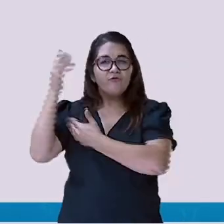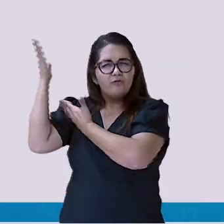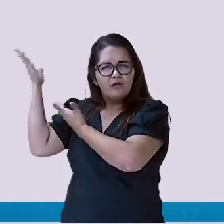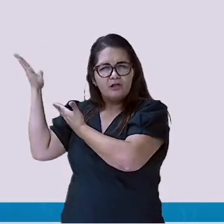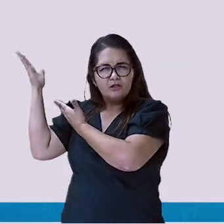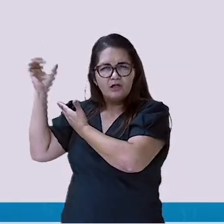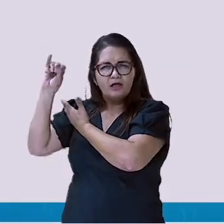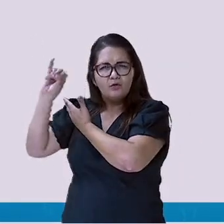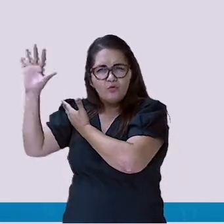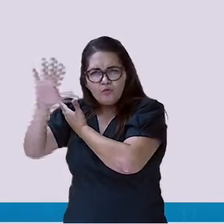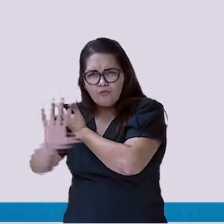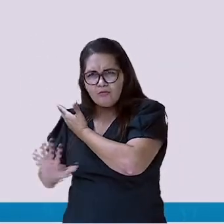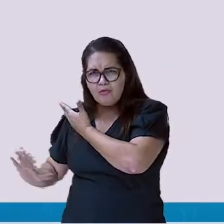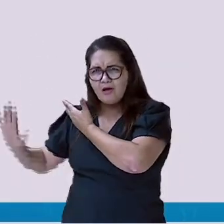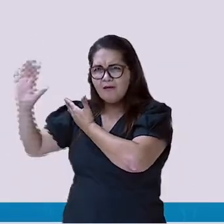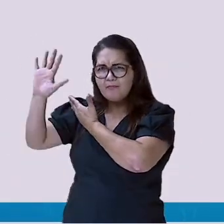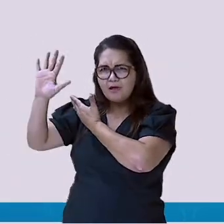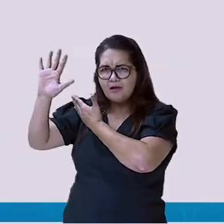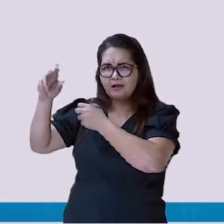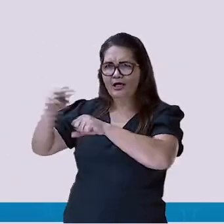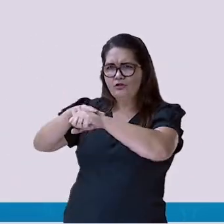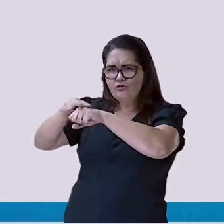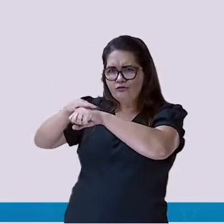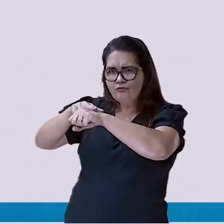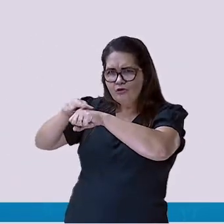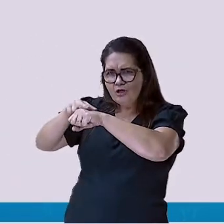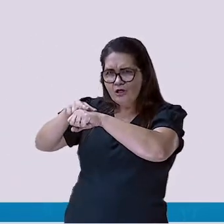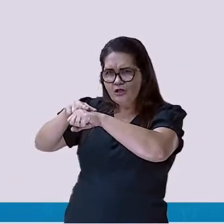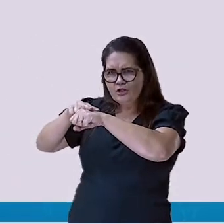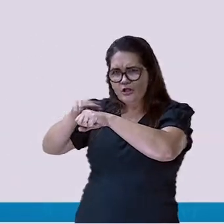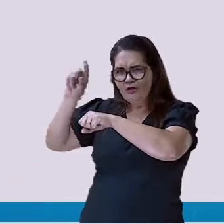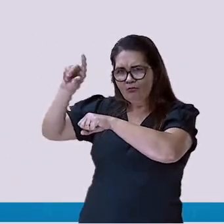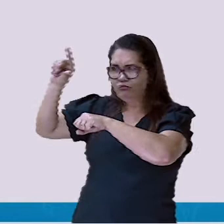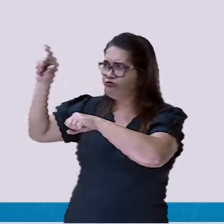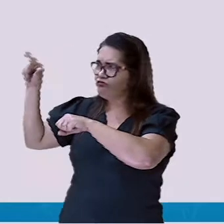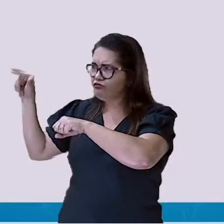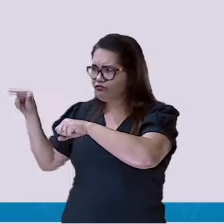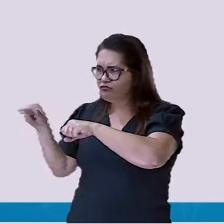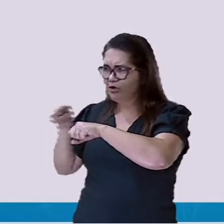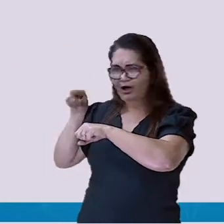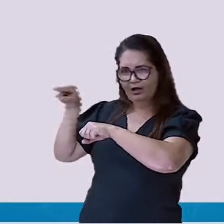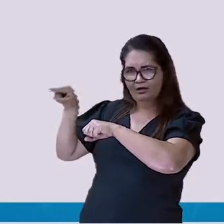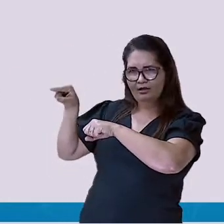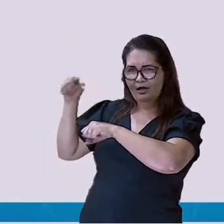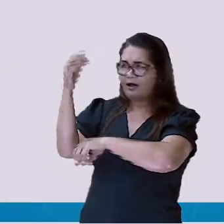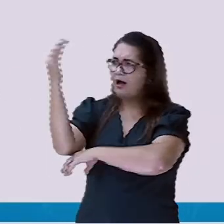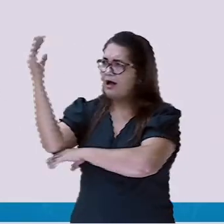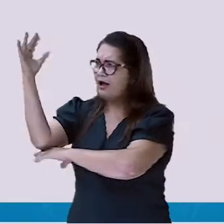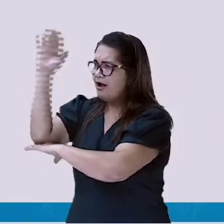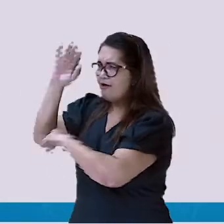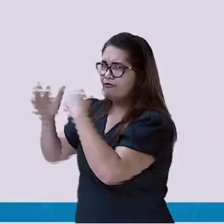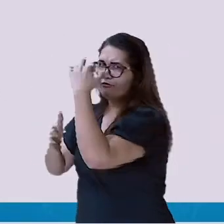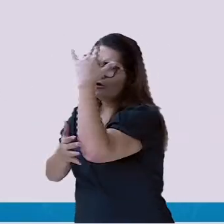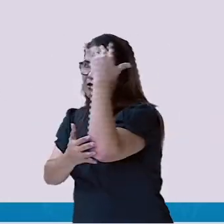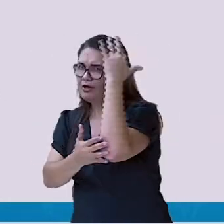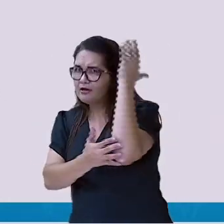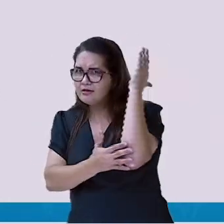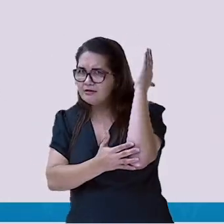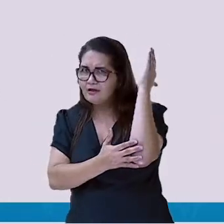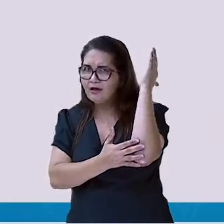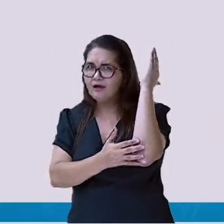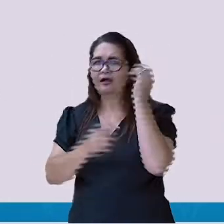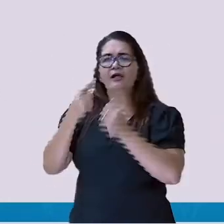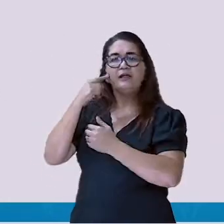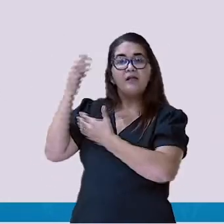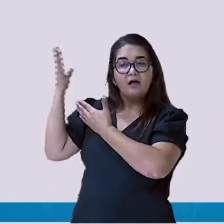ver aí no mapa, onde está de verde, é onde a gente fala da Mata Atlântica. Antes da colonização, a gente tinha um